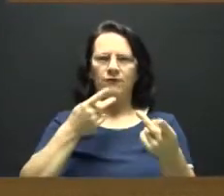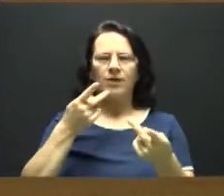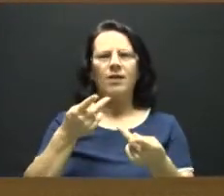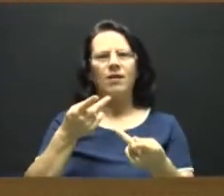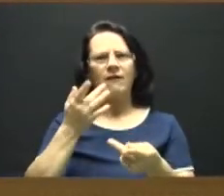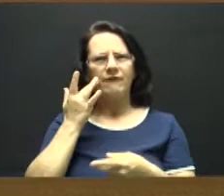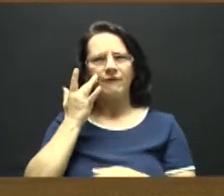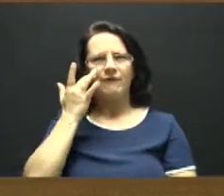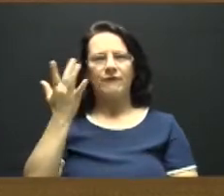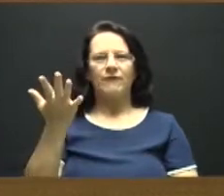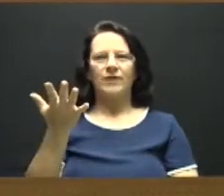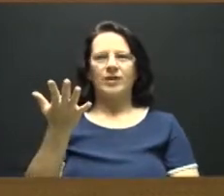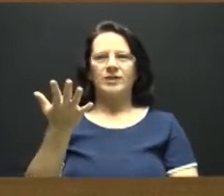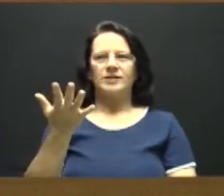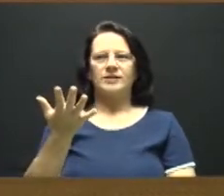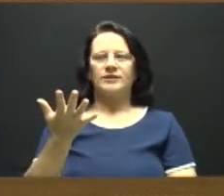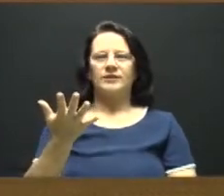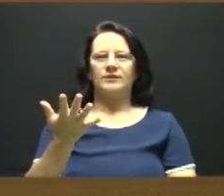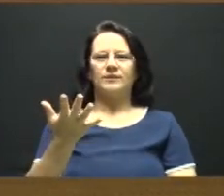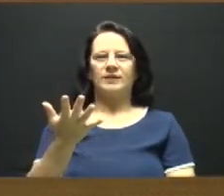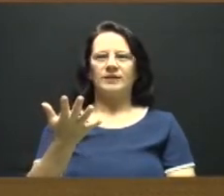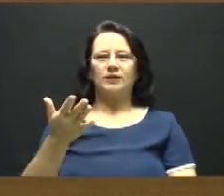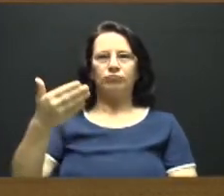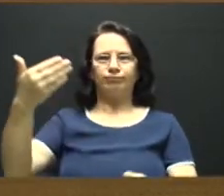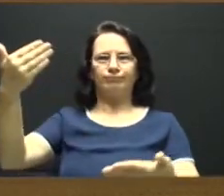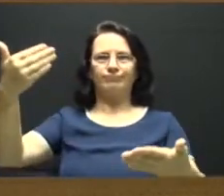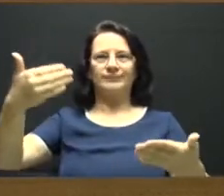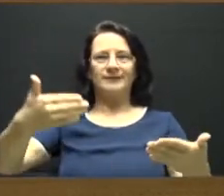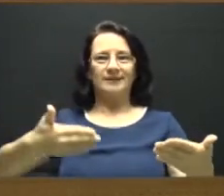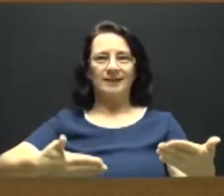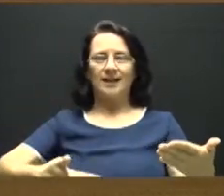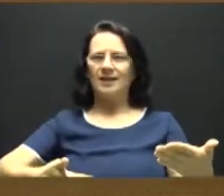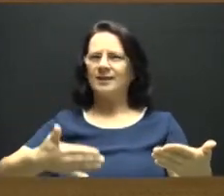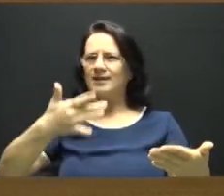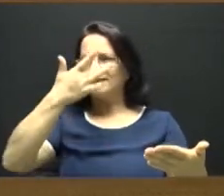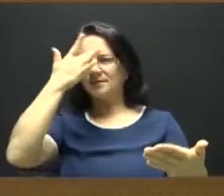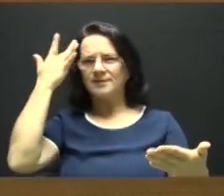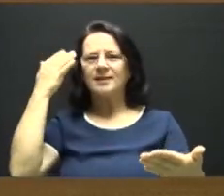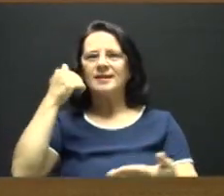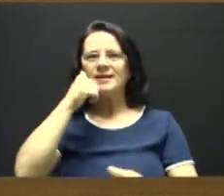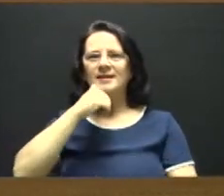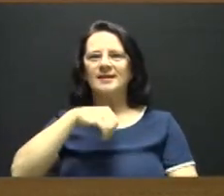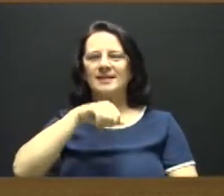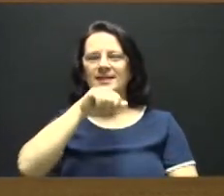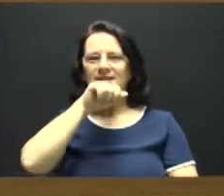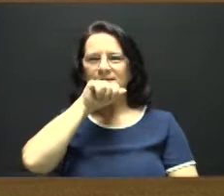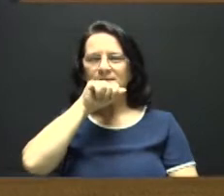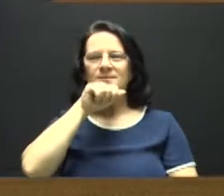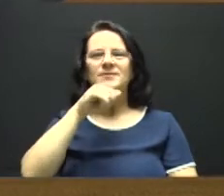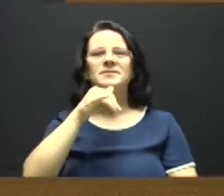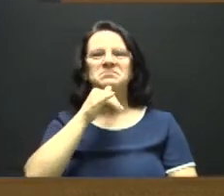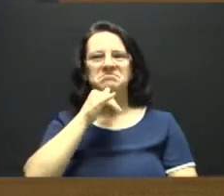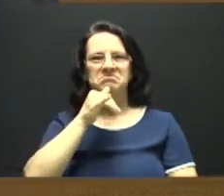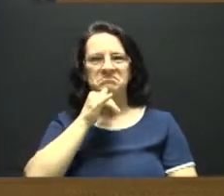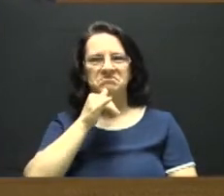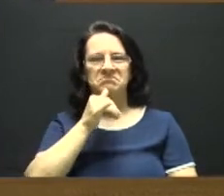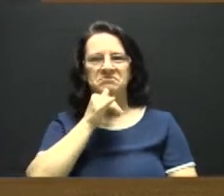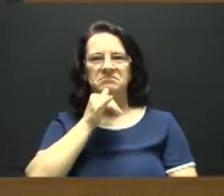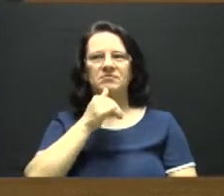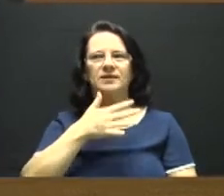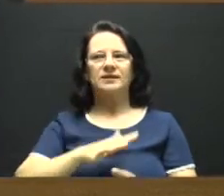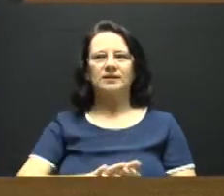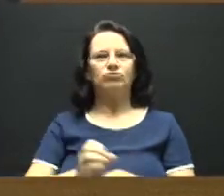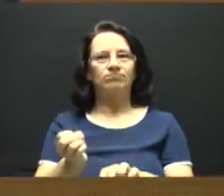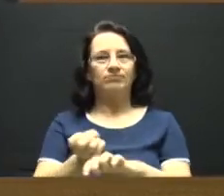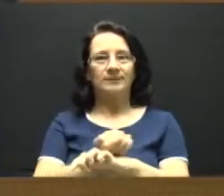até fácil mas quando a gente se vê diante desses testemunhos realmente a coisa toma